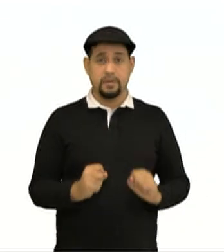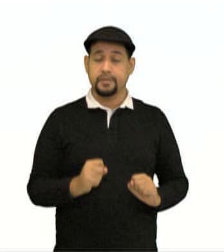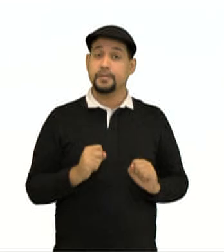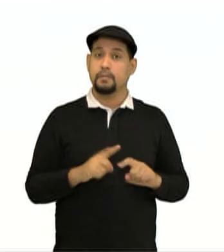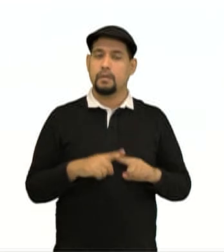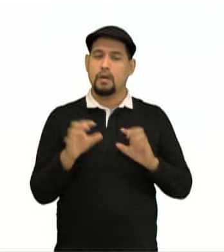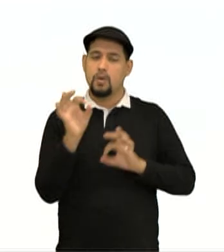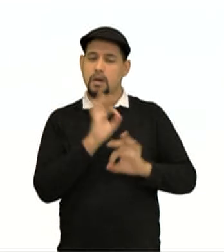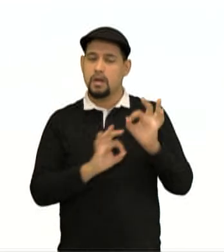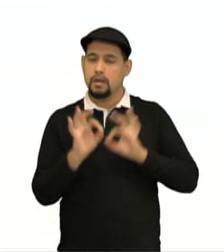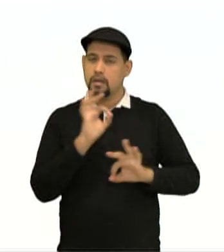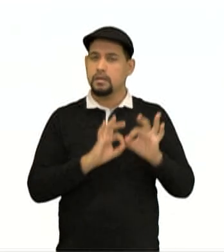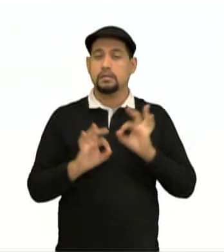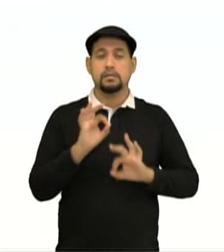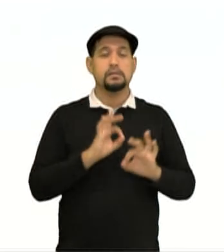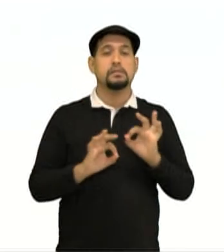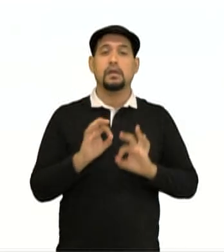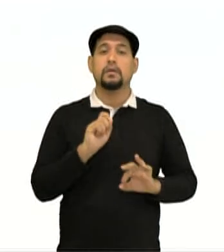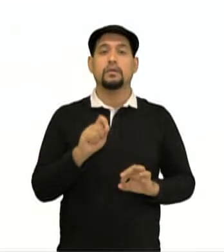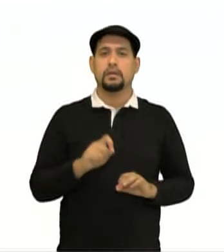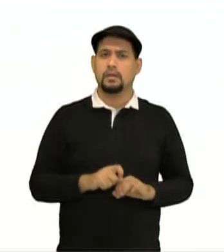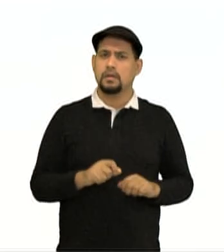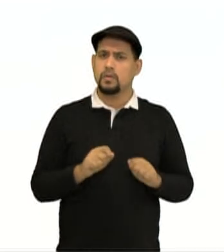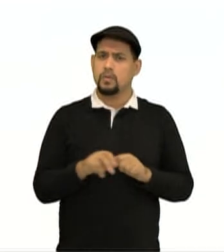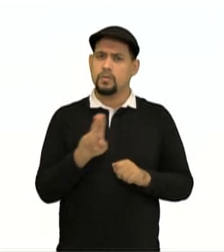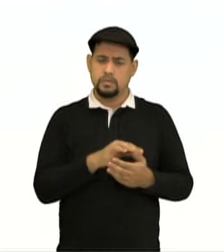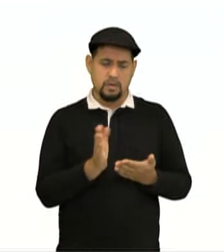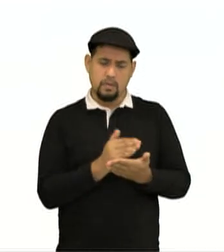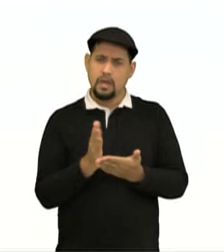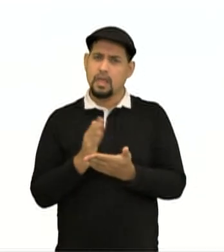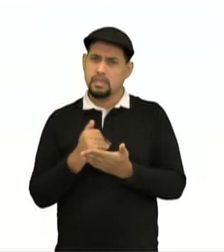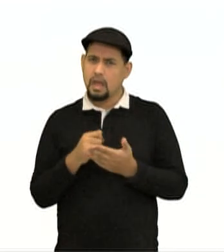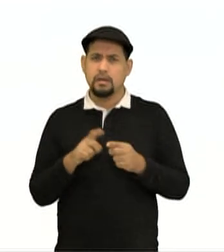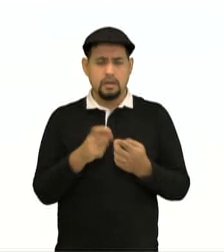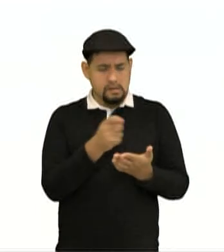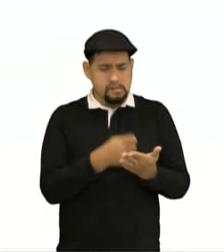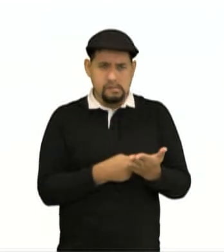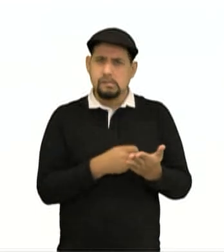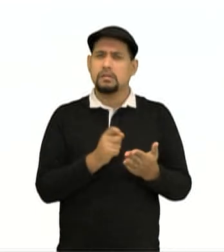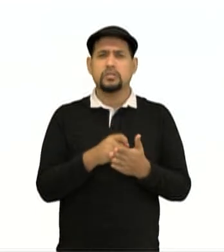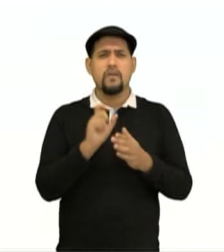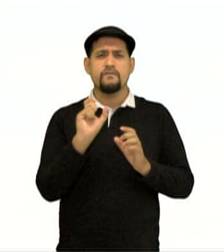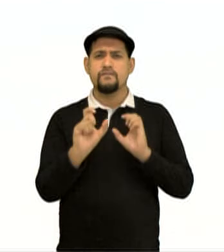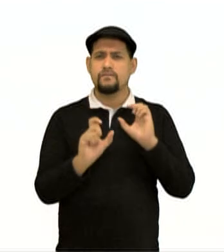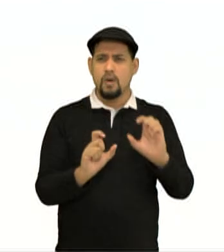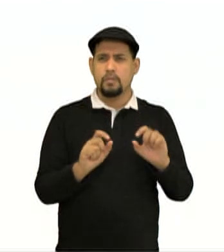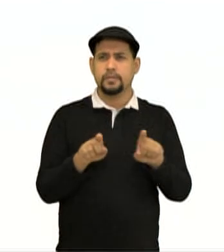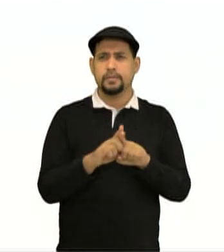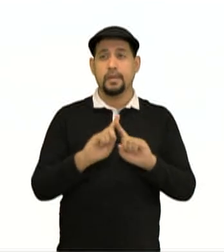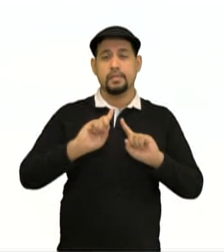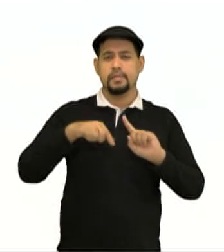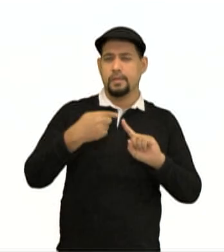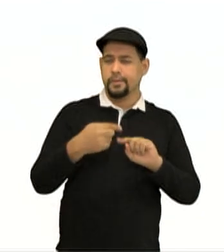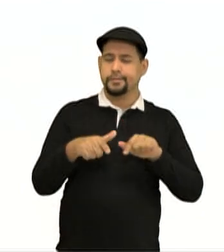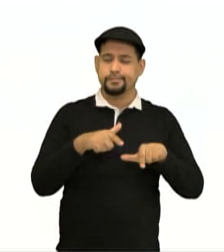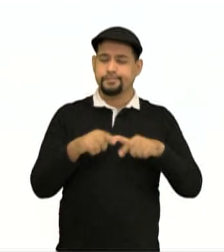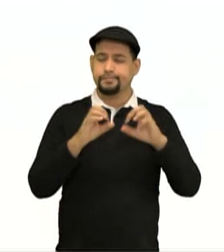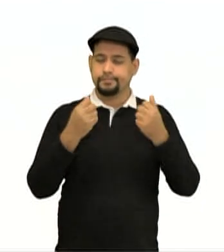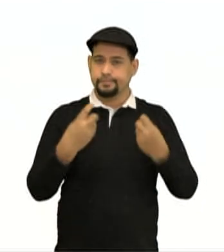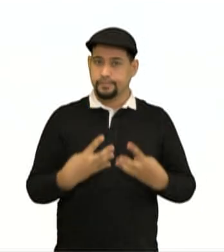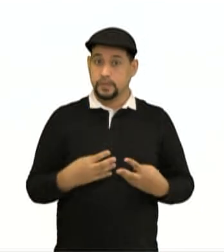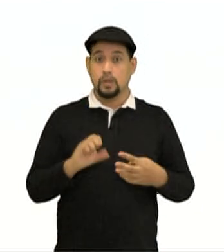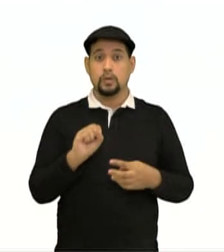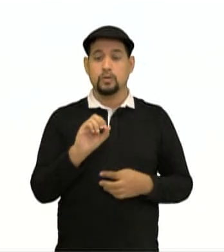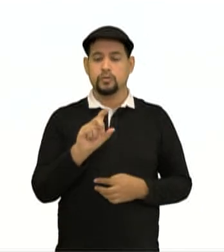para organizar aí, gente, organiza lá na capa do seu caderno, na contracapa, já essas fórmulas de cilindro, que depois que a gente trabalhar os outros